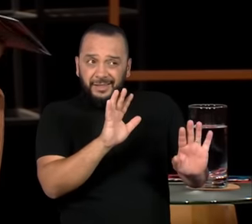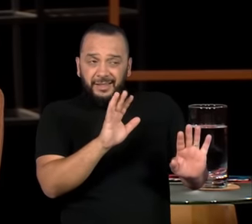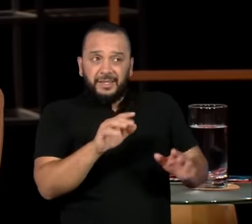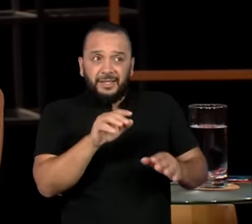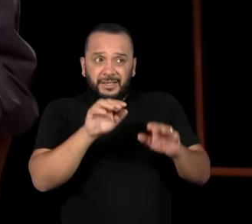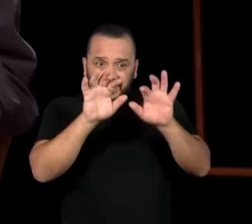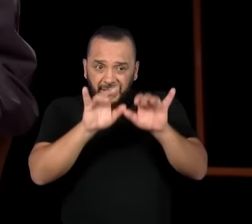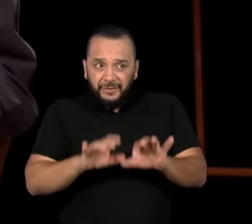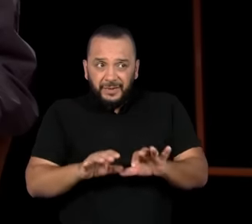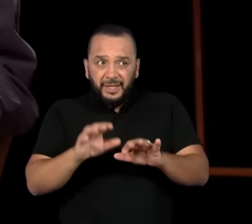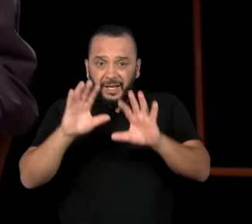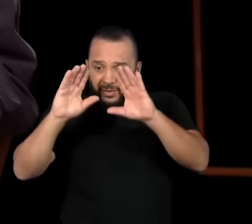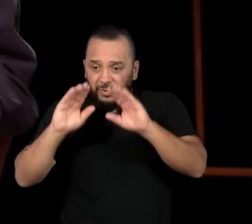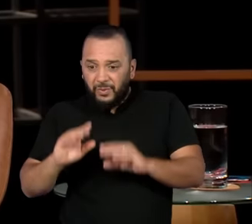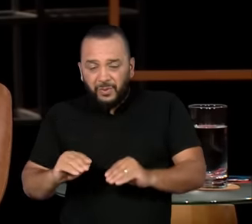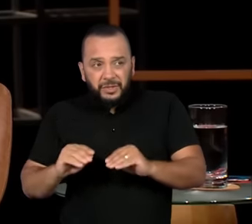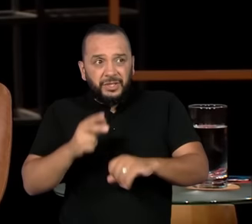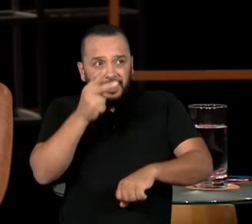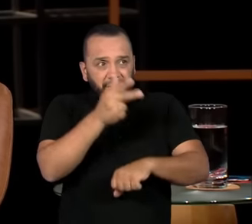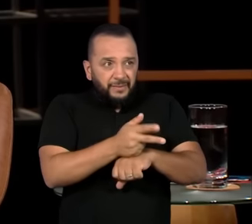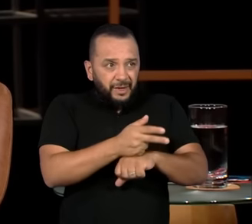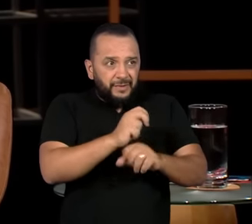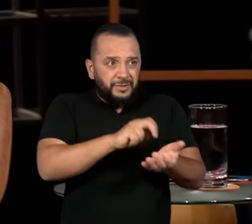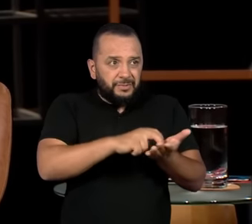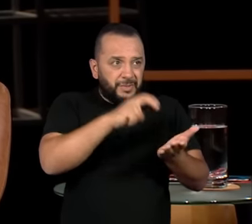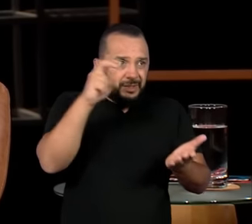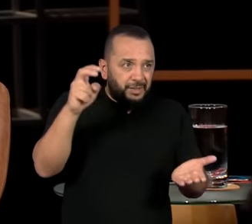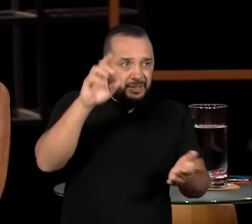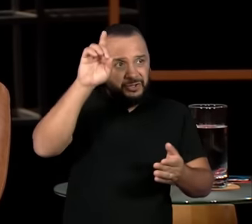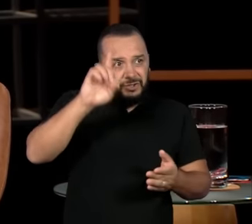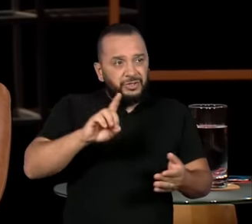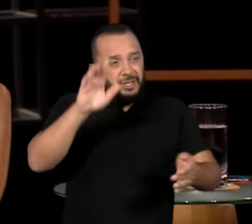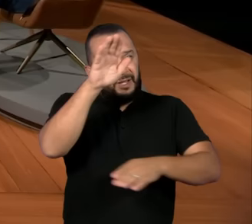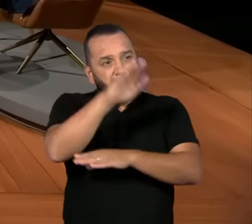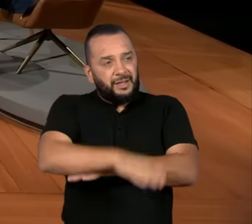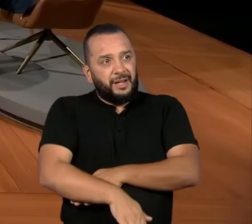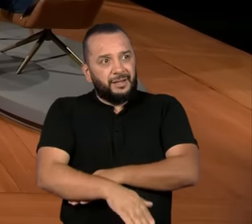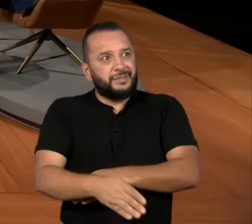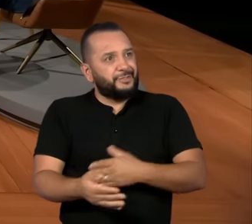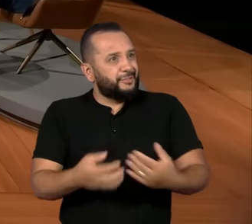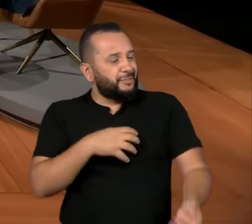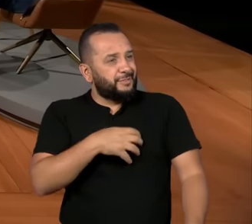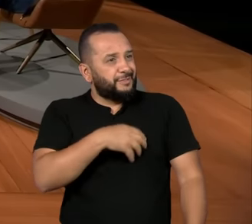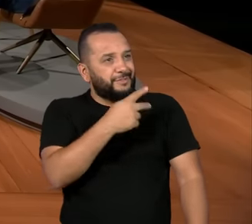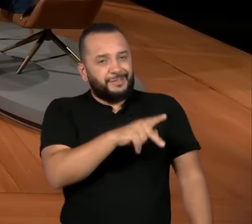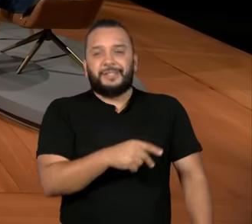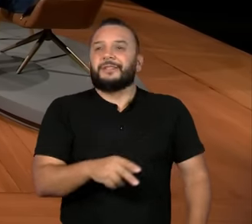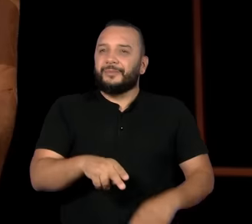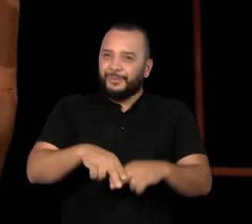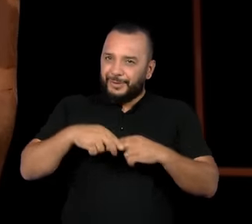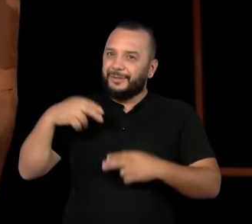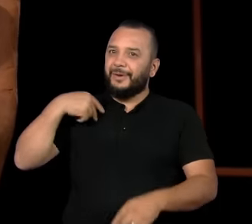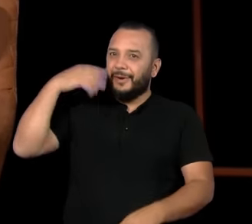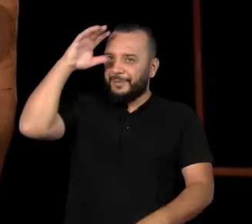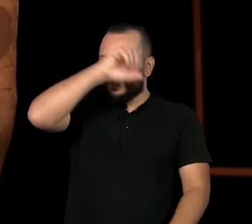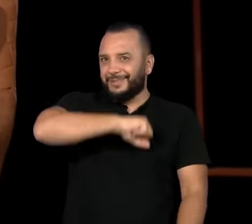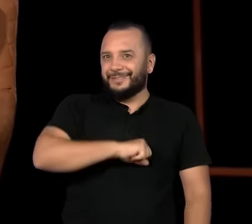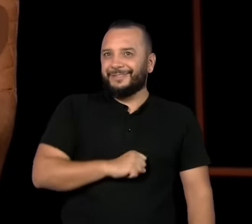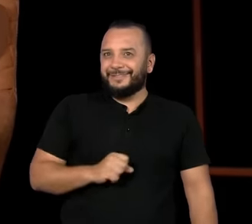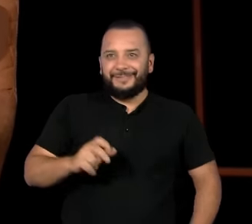distribuía gravava de manhã, pela manhã, dirigia à tarde, à noite acompanhava e disse... Por isso é que eu aprendi, assim.